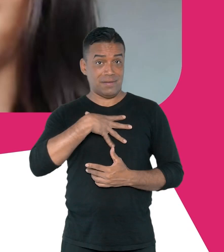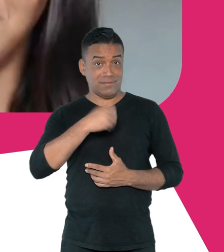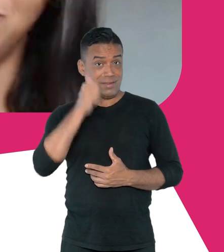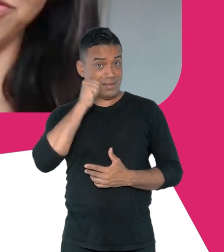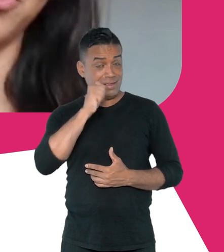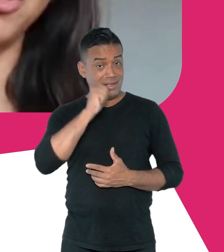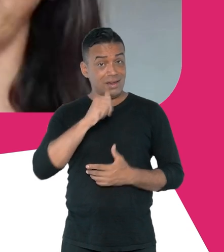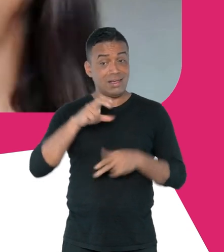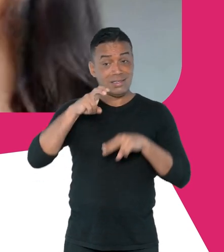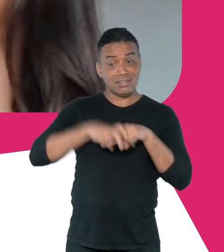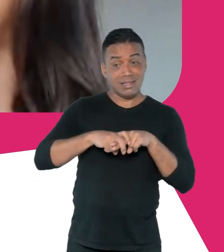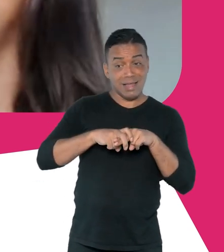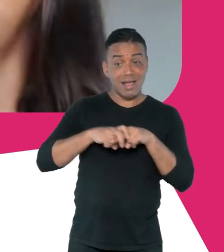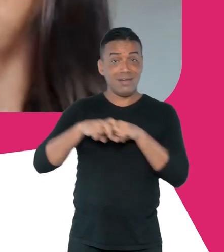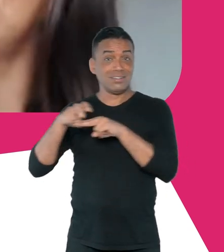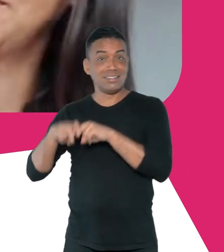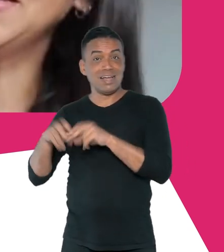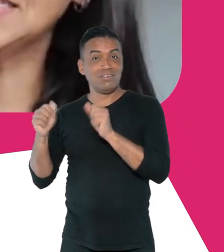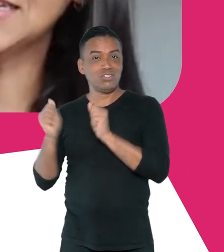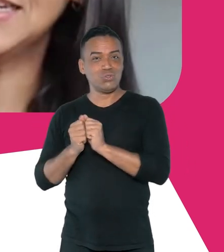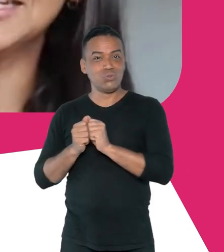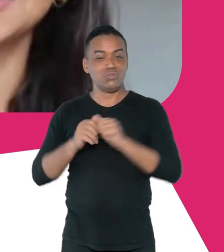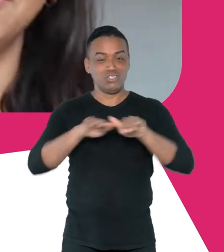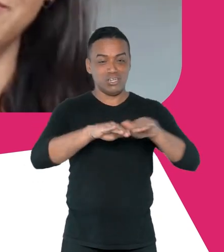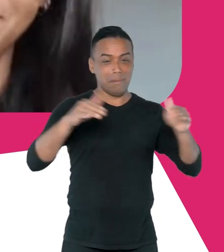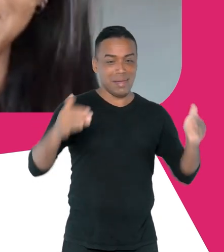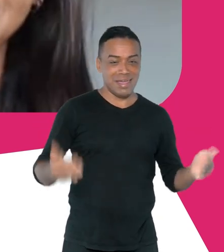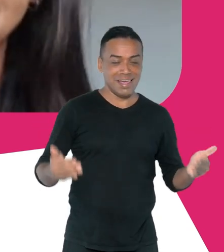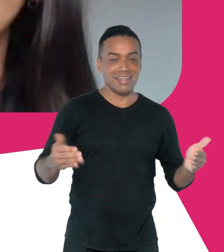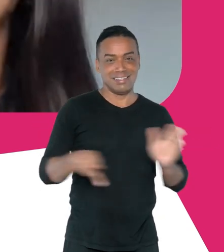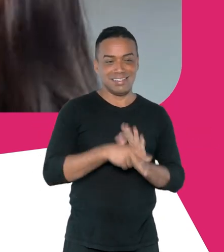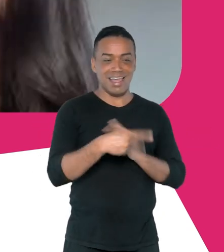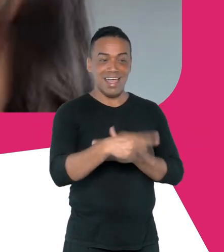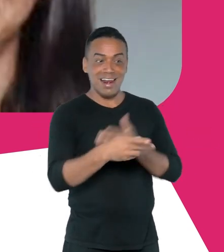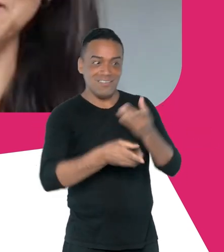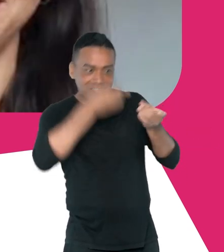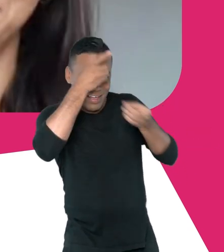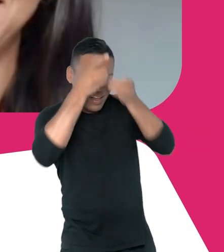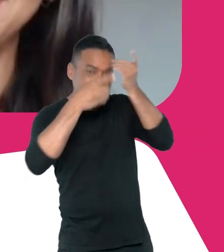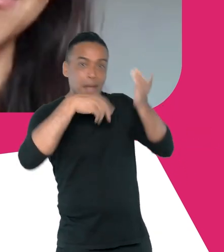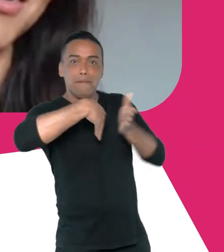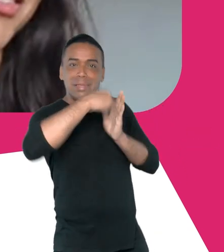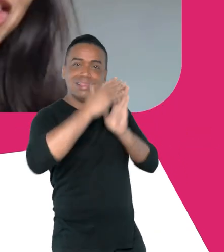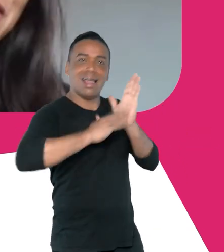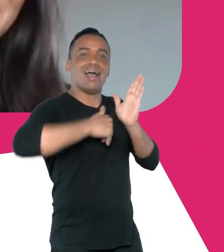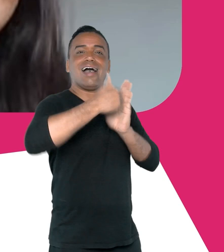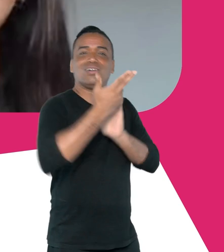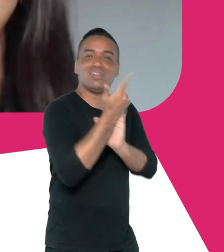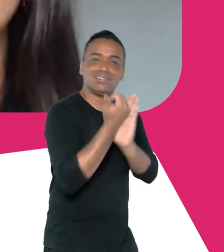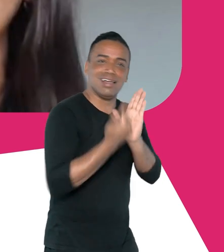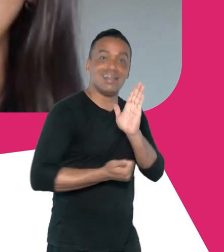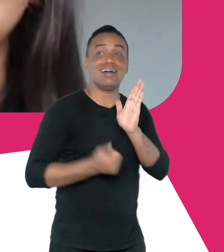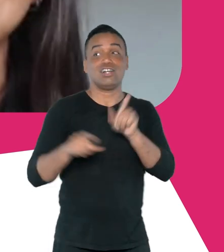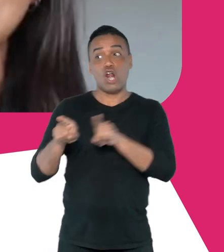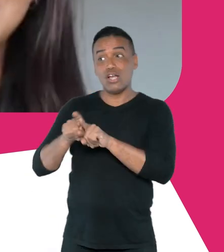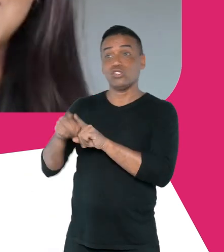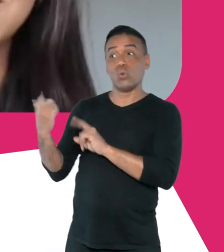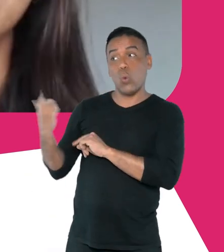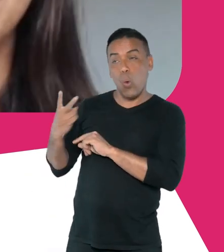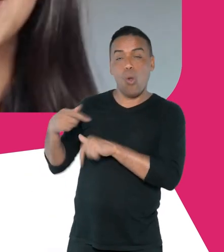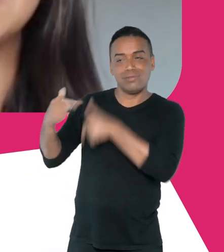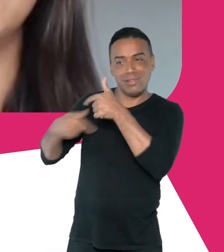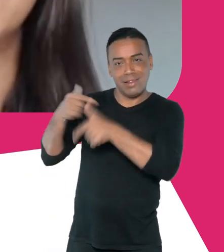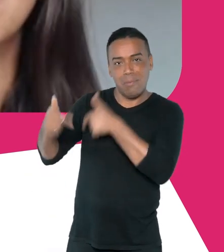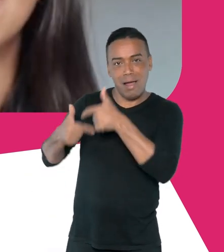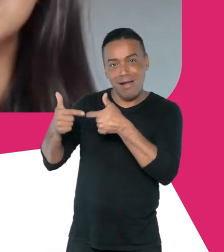os trabalhos junto com a gente, então ela tinha uma mesinha dela, ela ficava ali criando, pintando também, enquanto a gente fazia os nossos trabalhos.